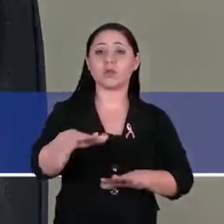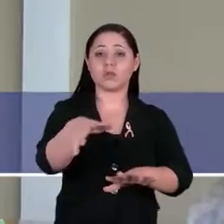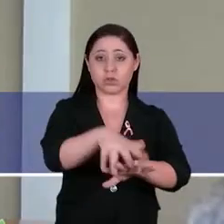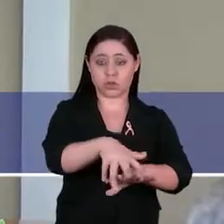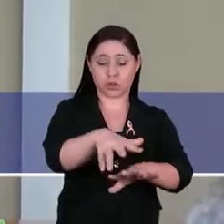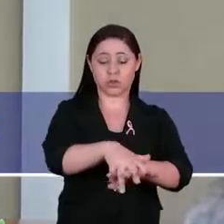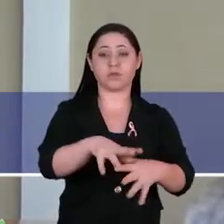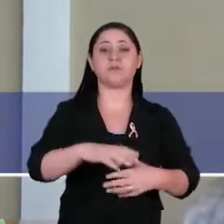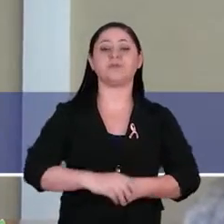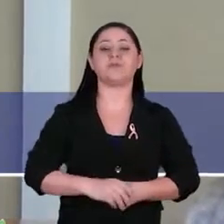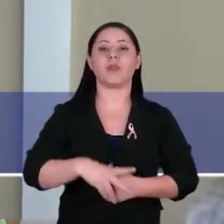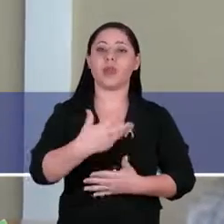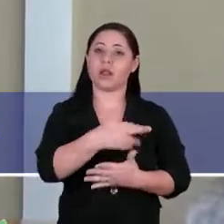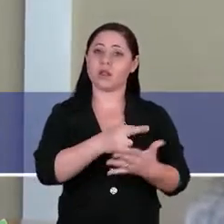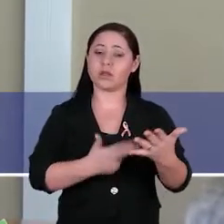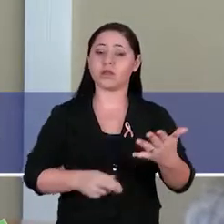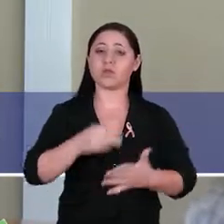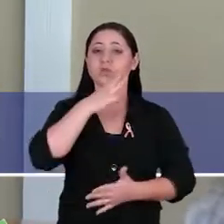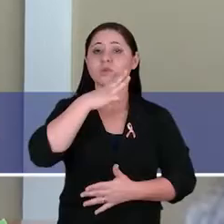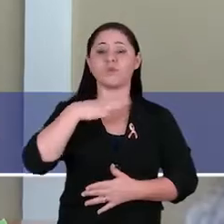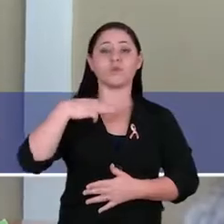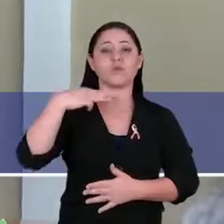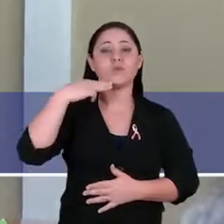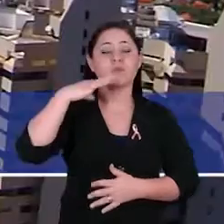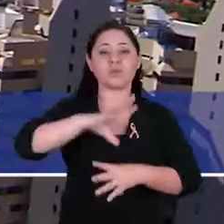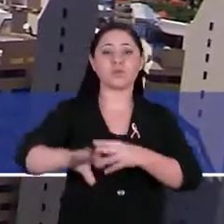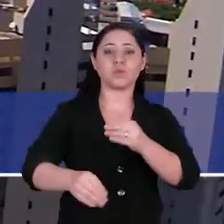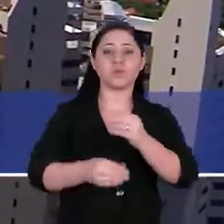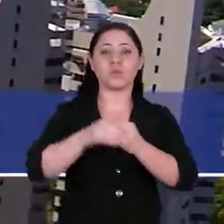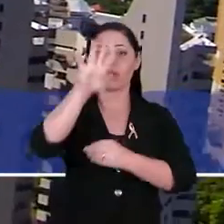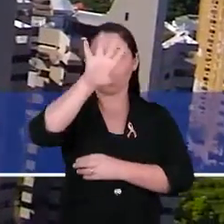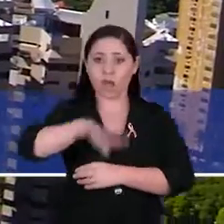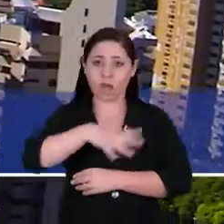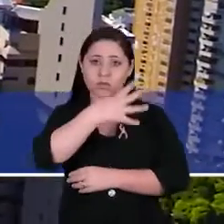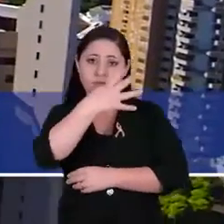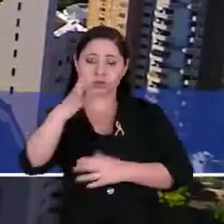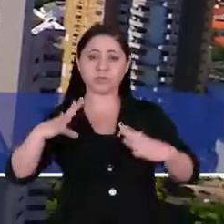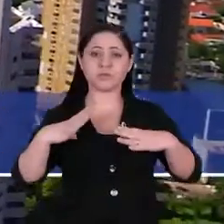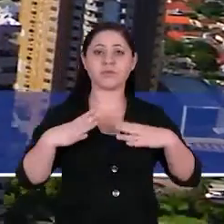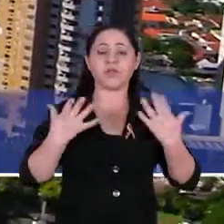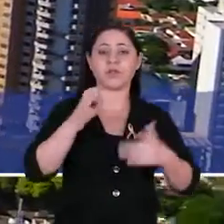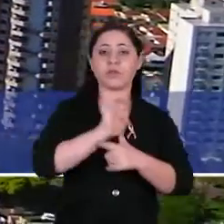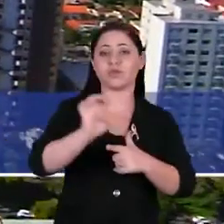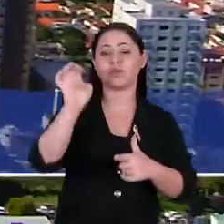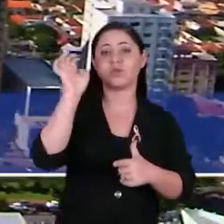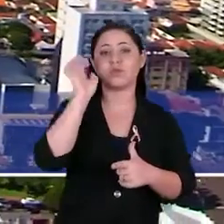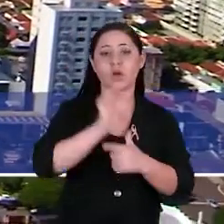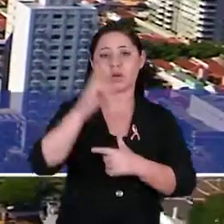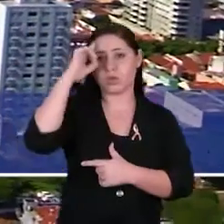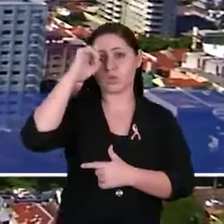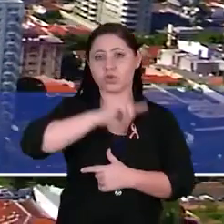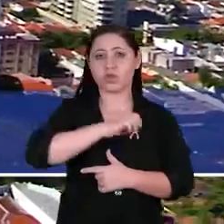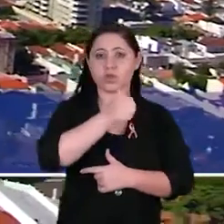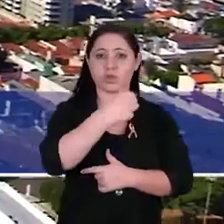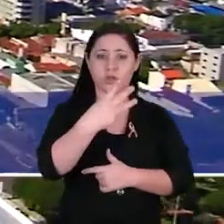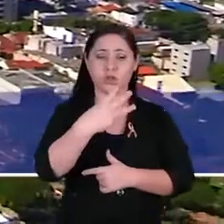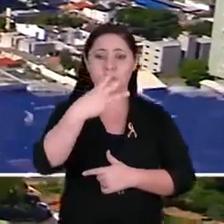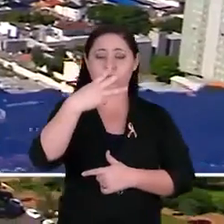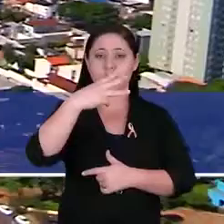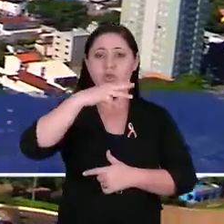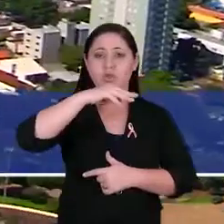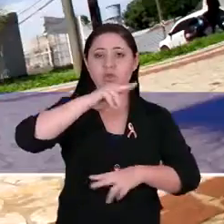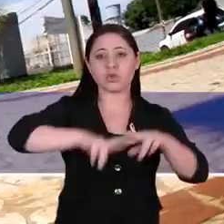o de relatoria do deputado marçal filho inclui no calendário oficial de eventos do estado o dia